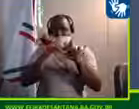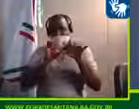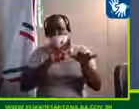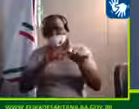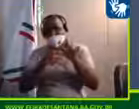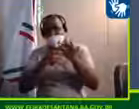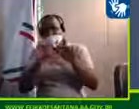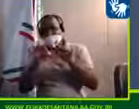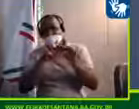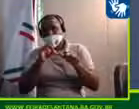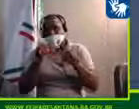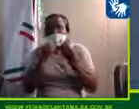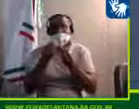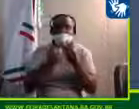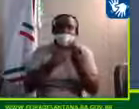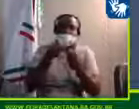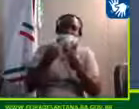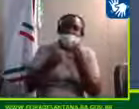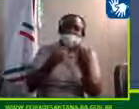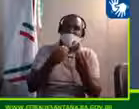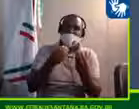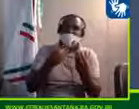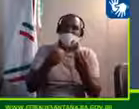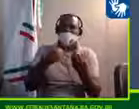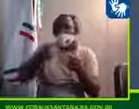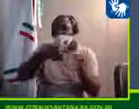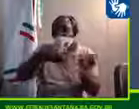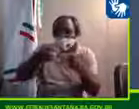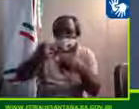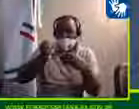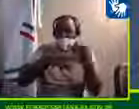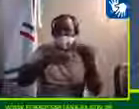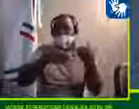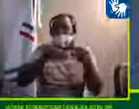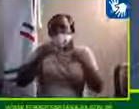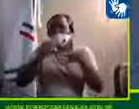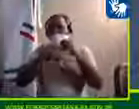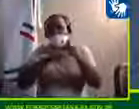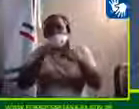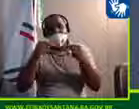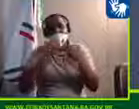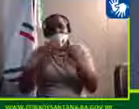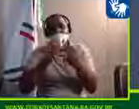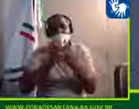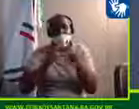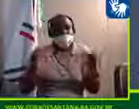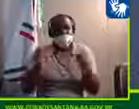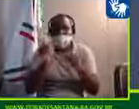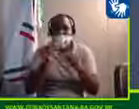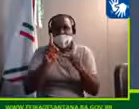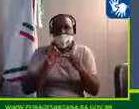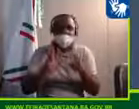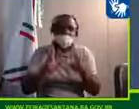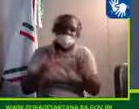também com o encerramento das atividades de forma gradual, para não acumularmos tudo num momento só.